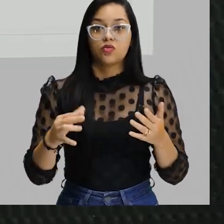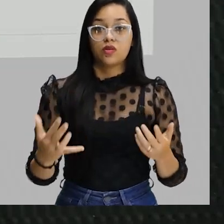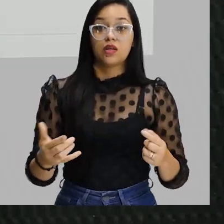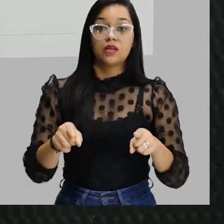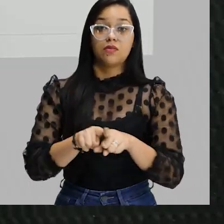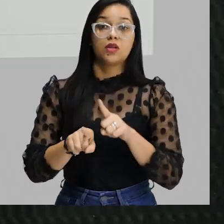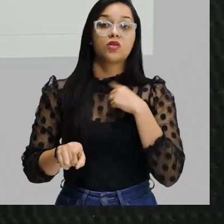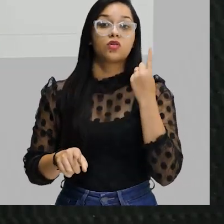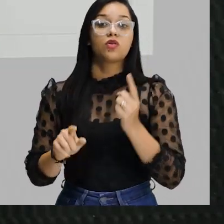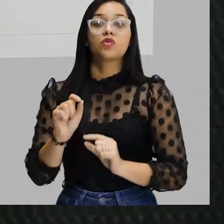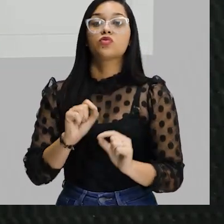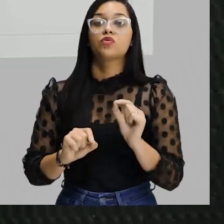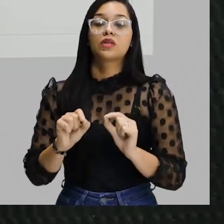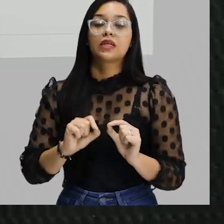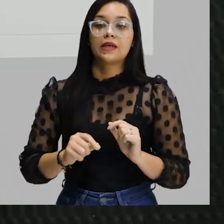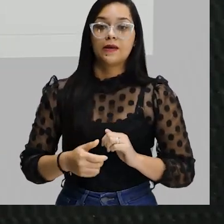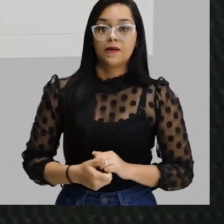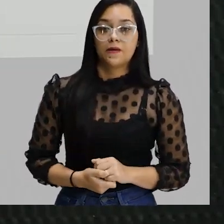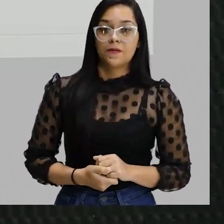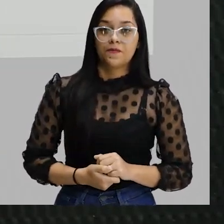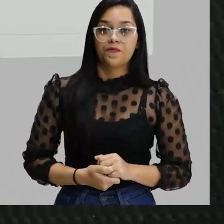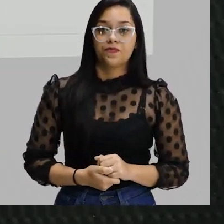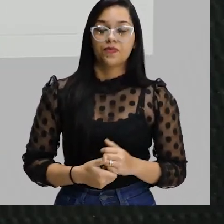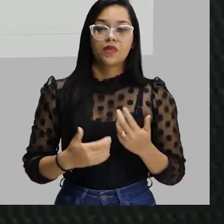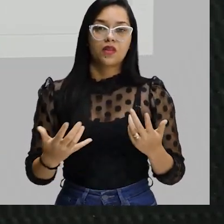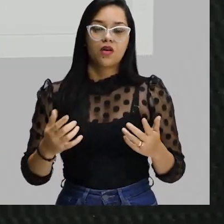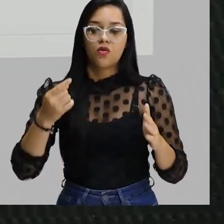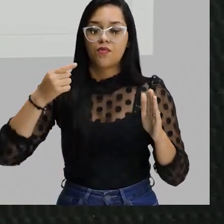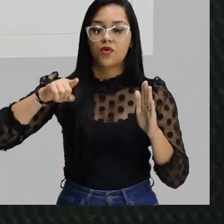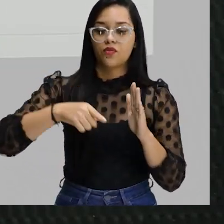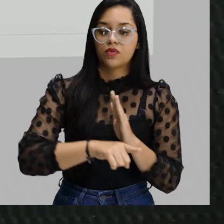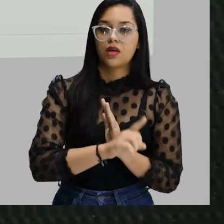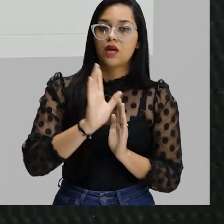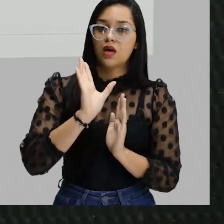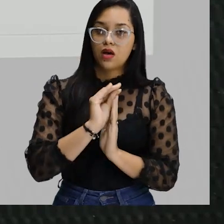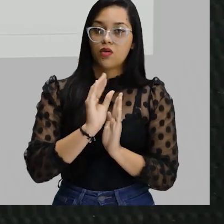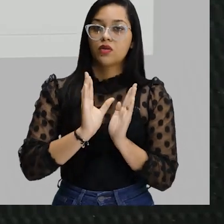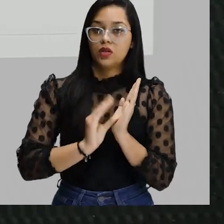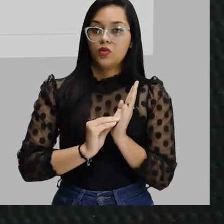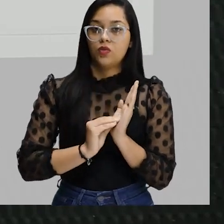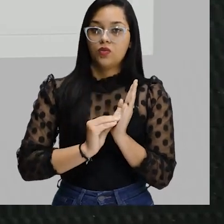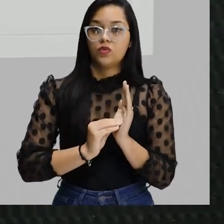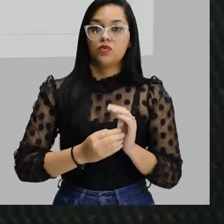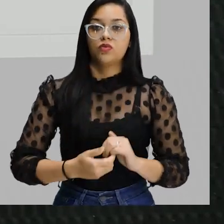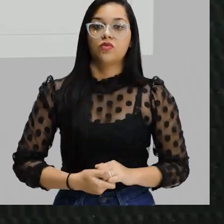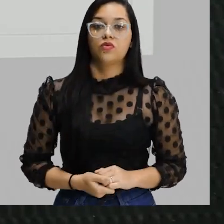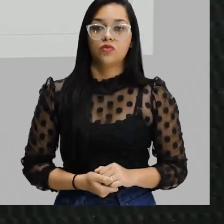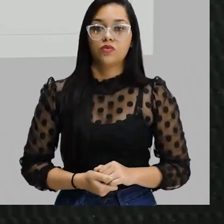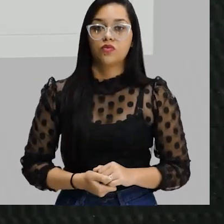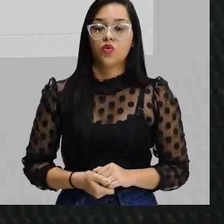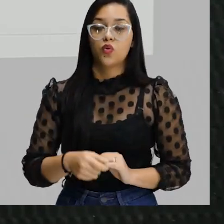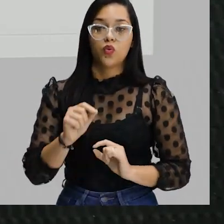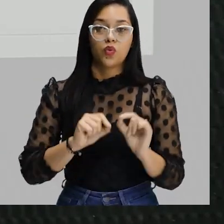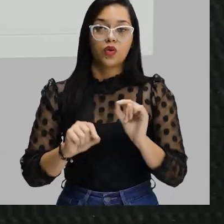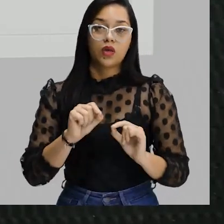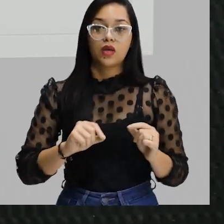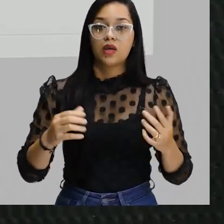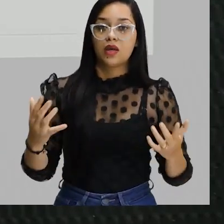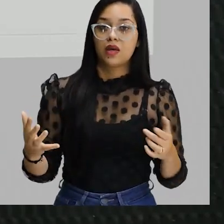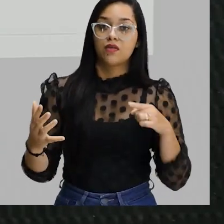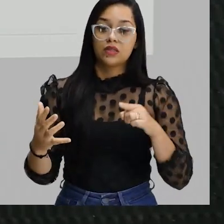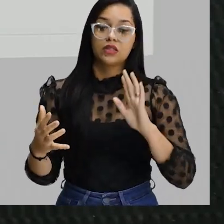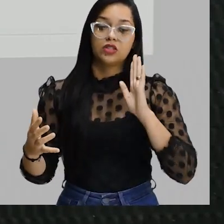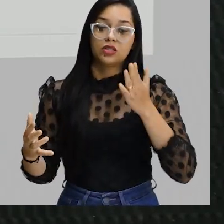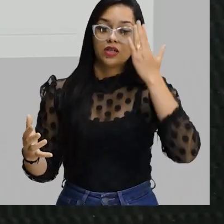Mas aqui nós vamos não adentrar muito ao conteúdo, tá ok? Levando em consideração que você